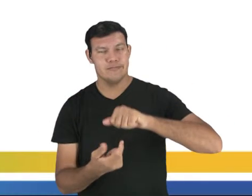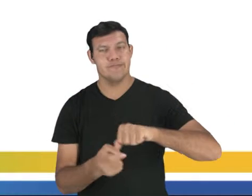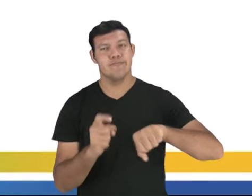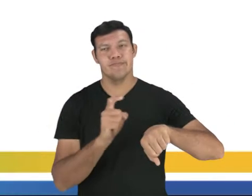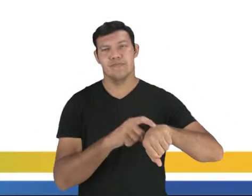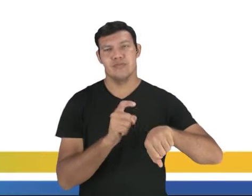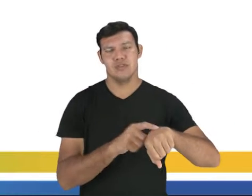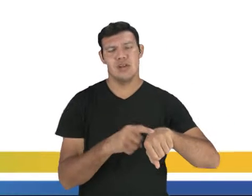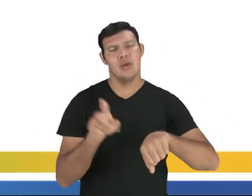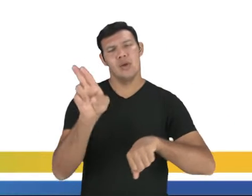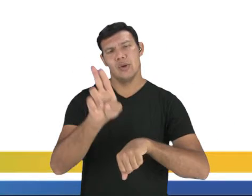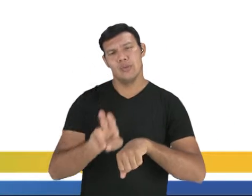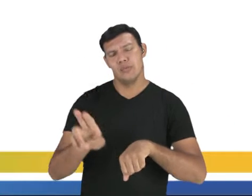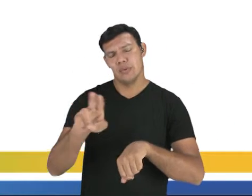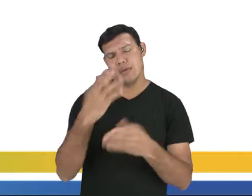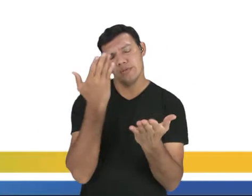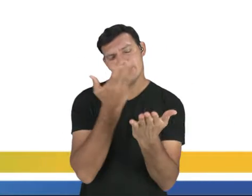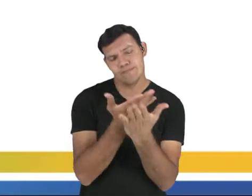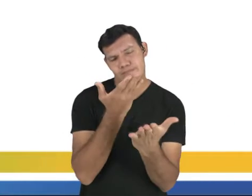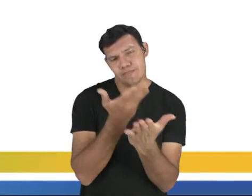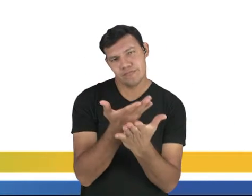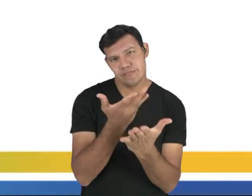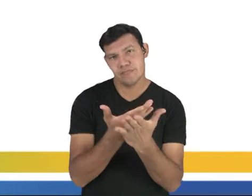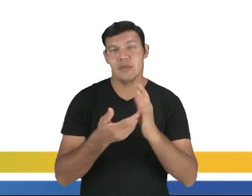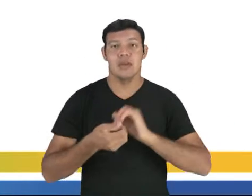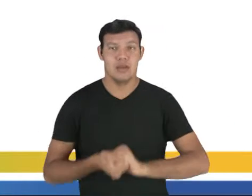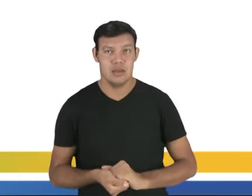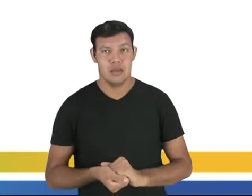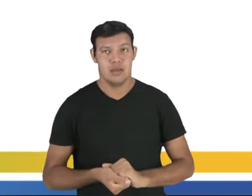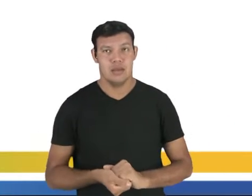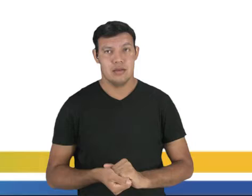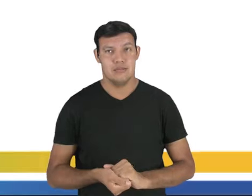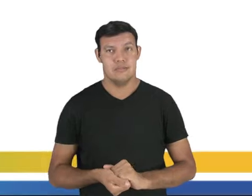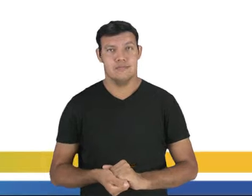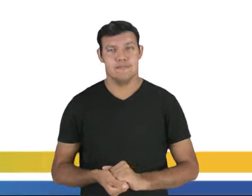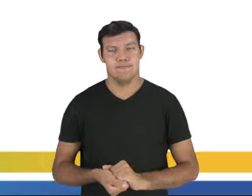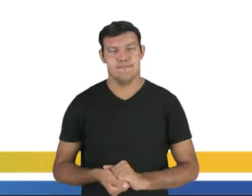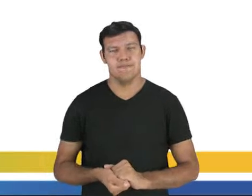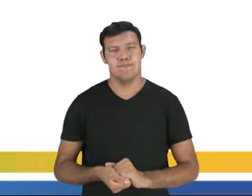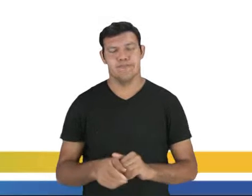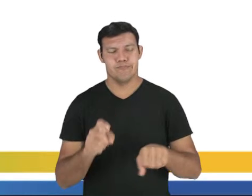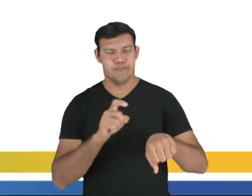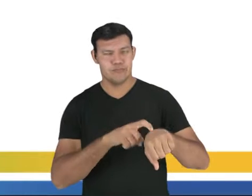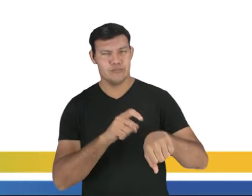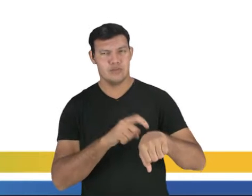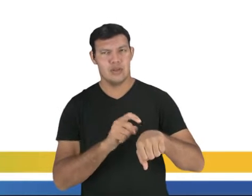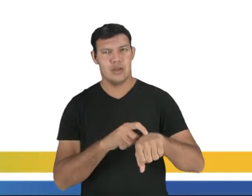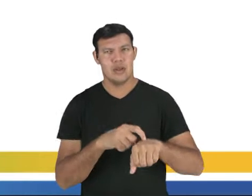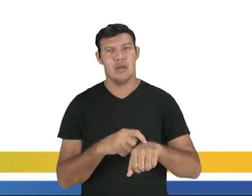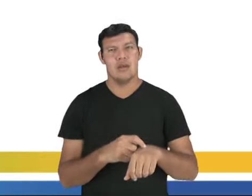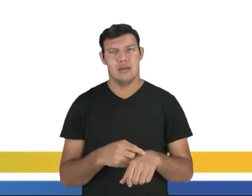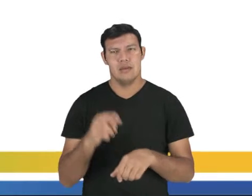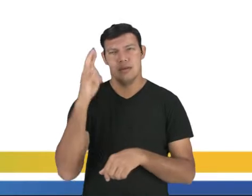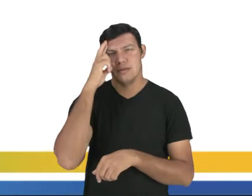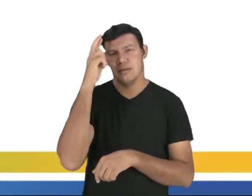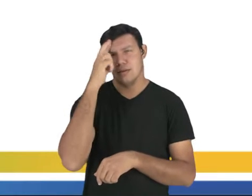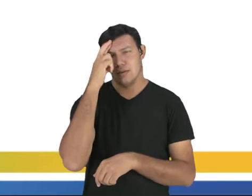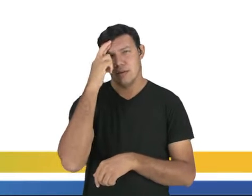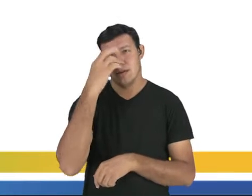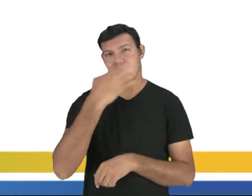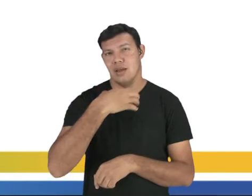que ele tinha para estudar, né? E durante esses estudos, essa história da